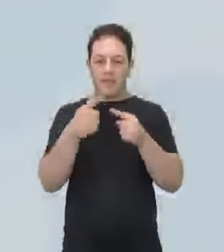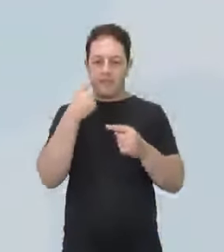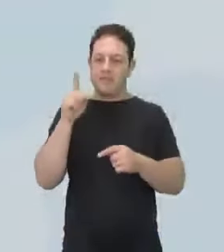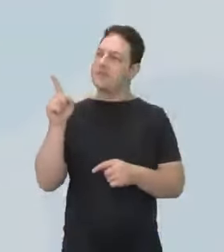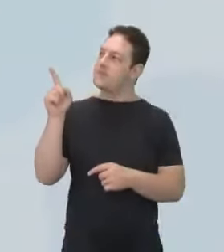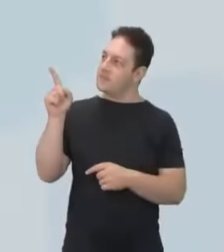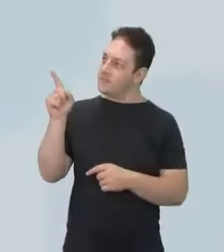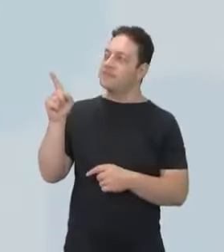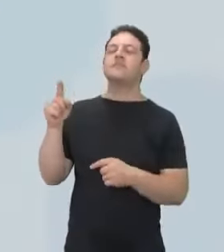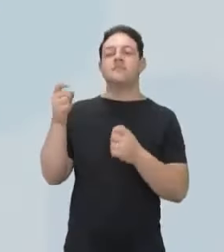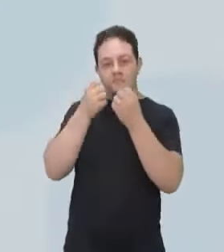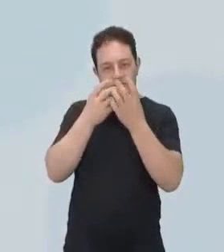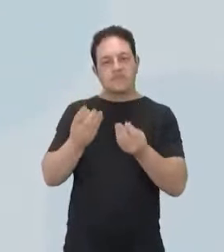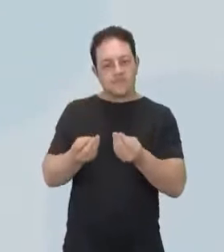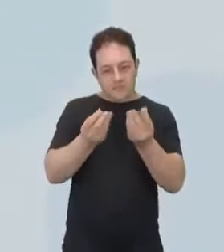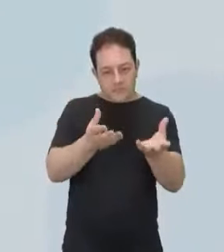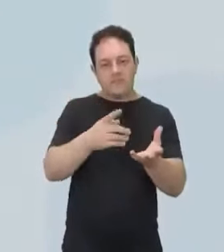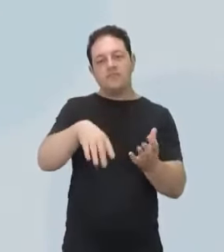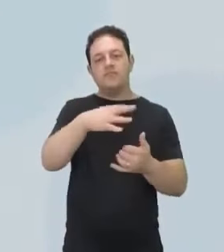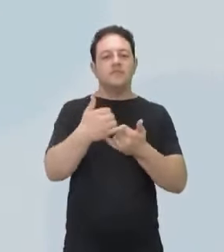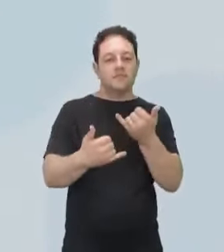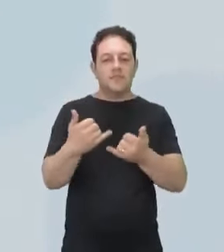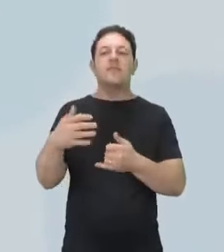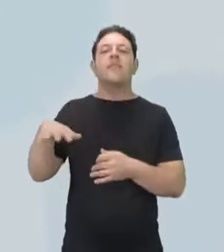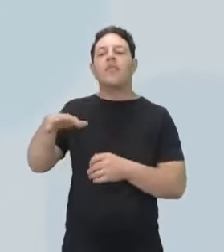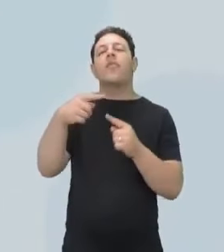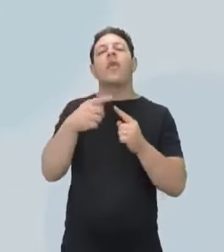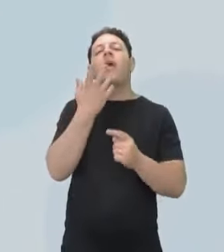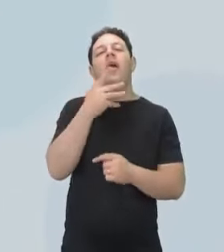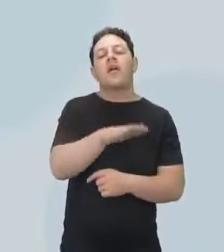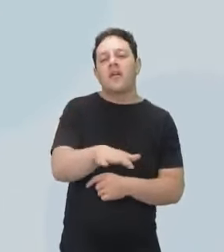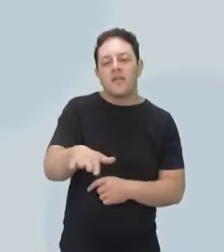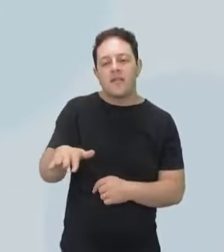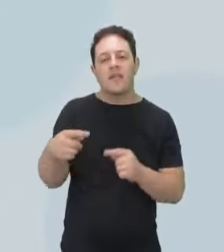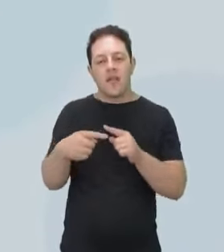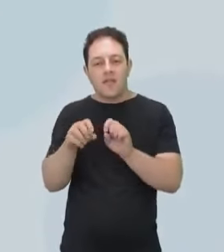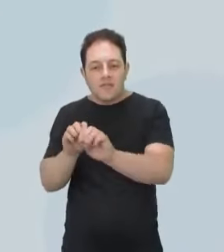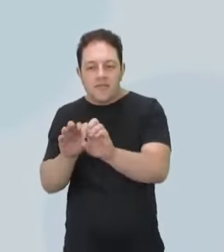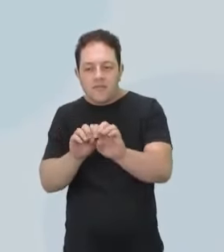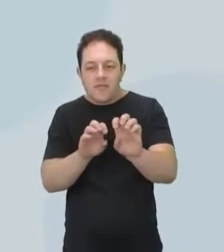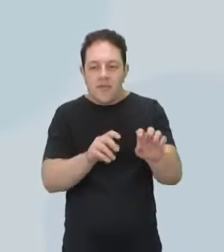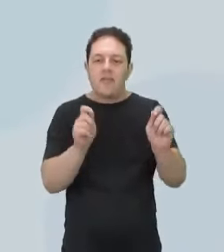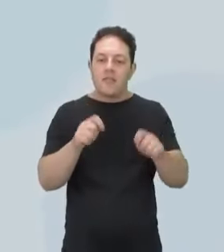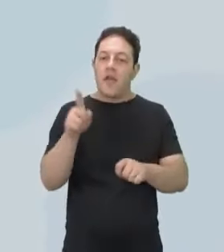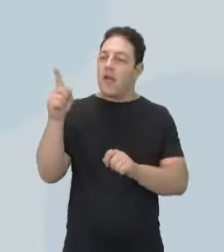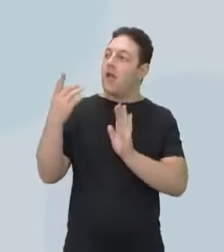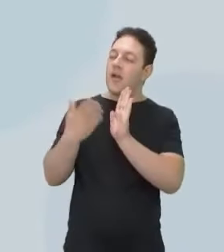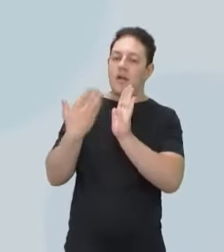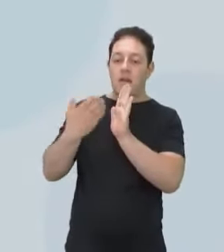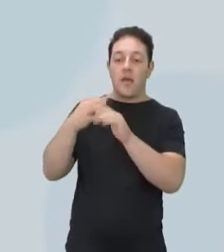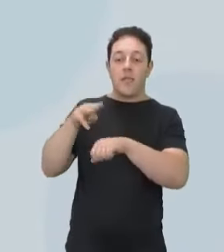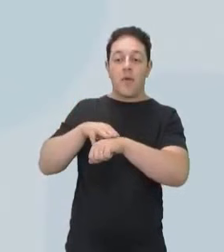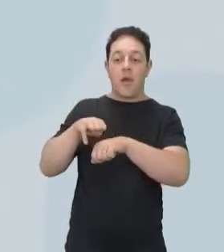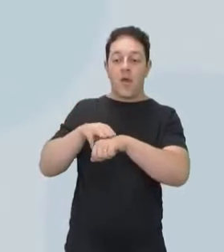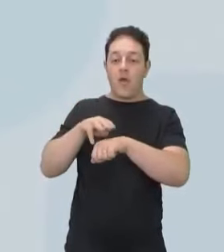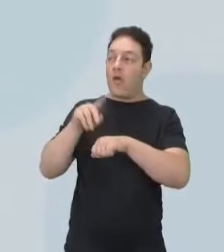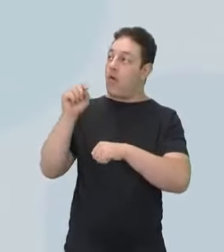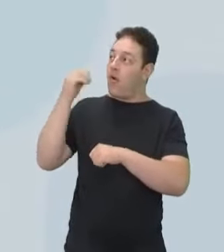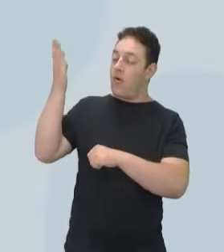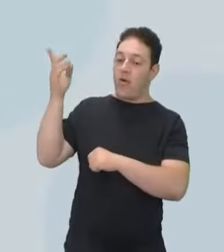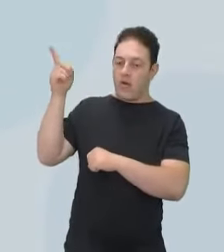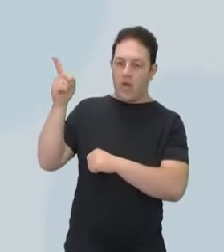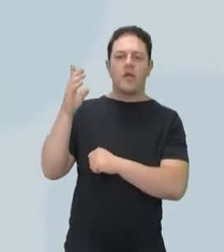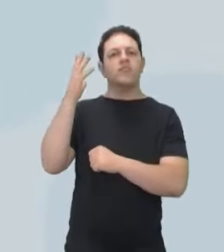Essa coleção Geonatural, ela é para um público infanto-juvenil. E esse livro marrom, para quem não conhece ainda, é